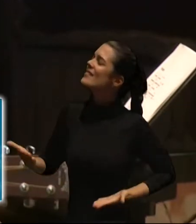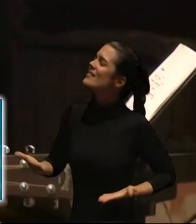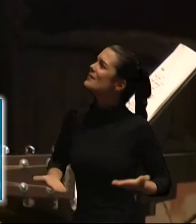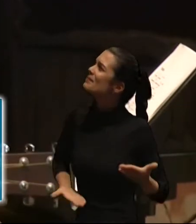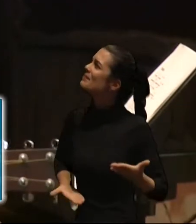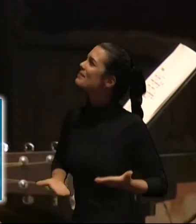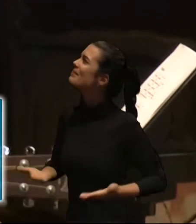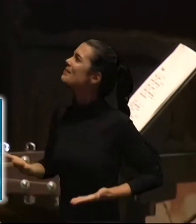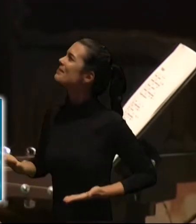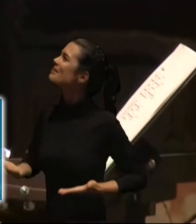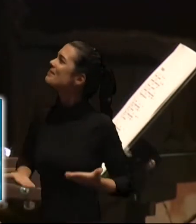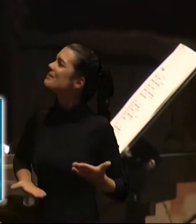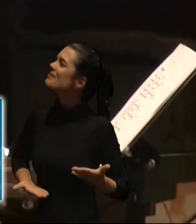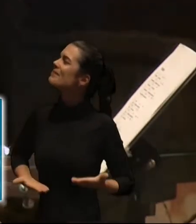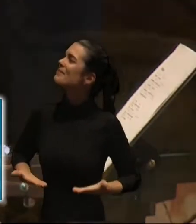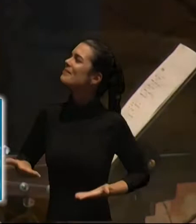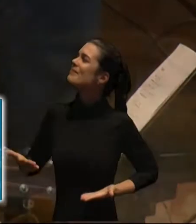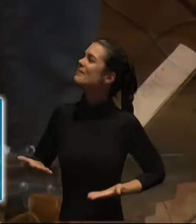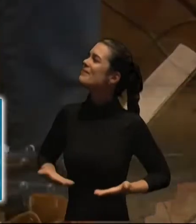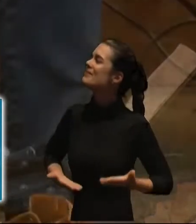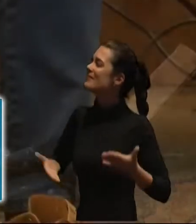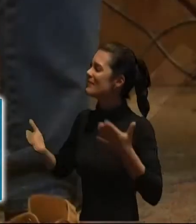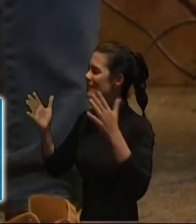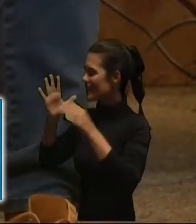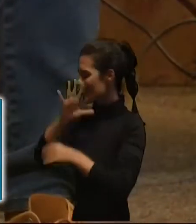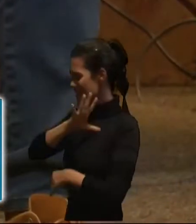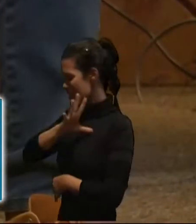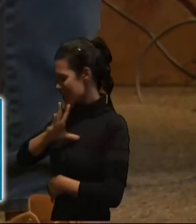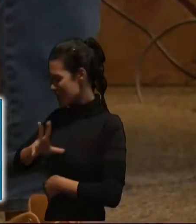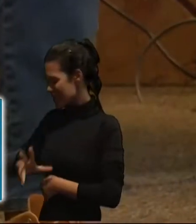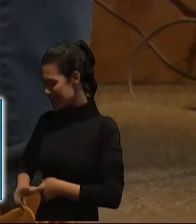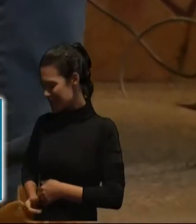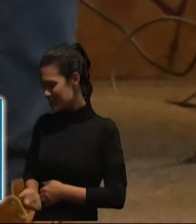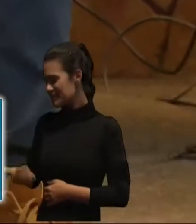que me render e te adorar.